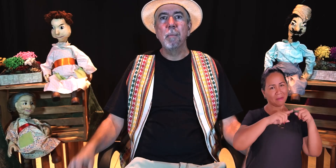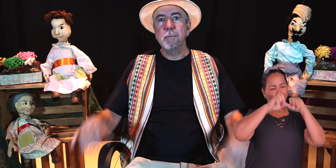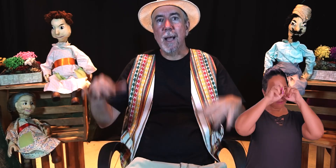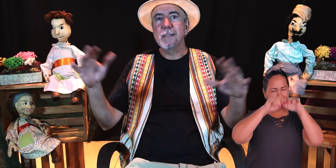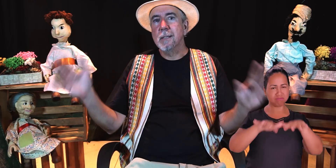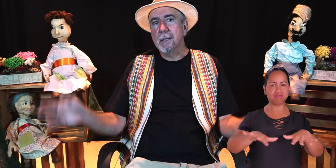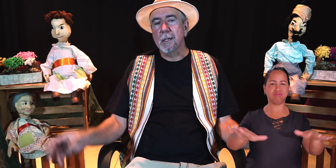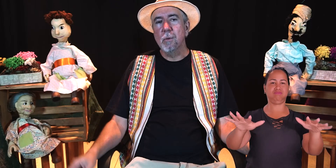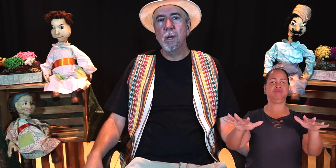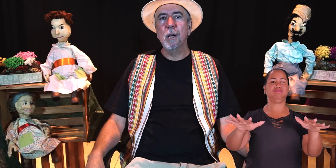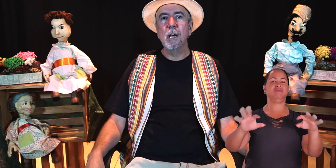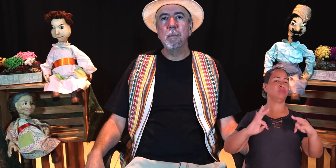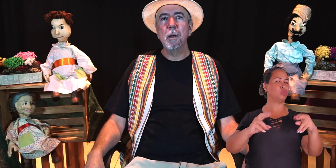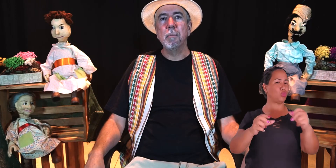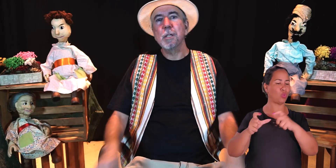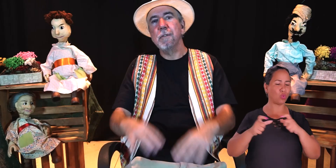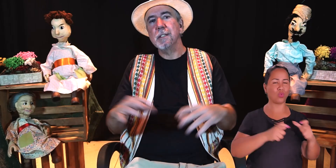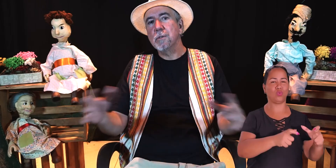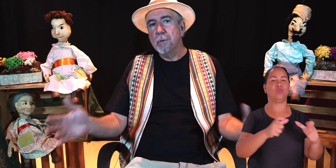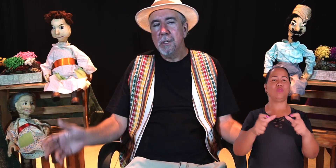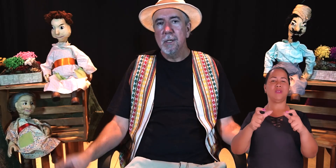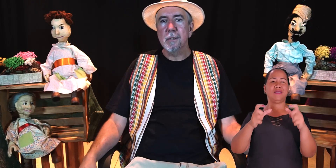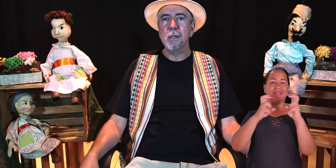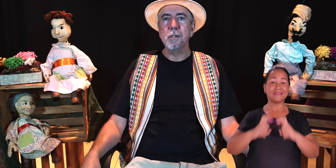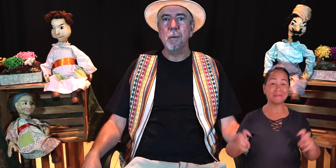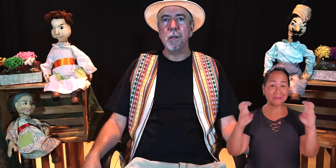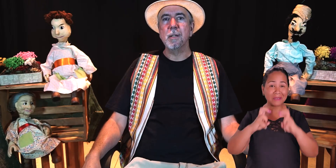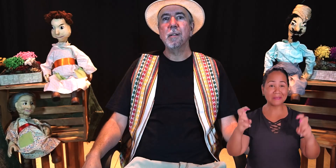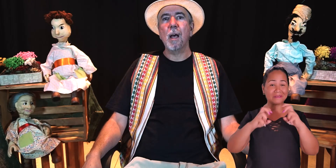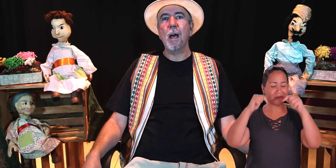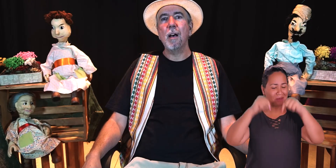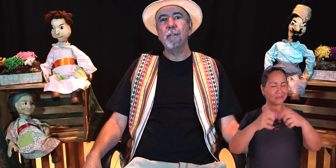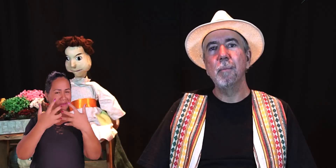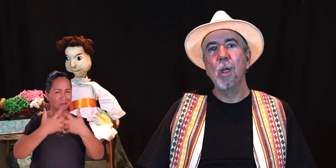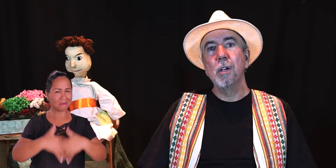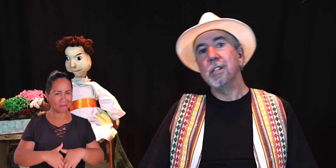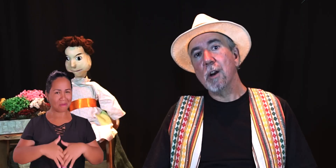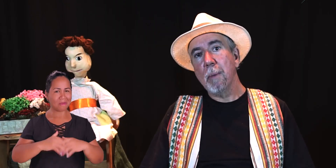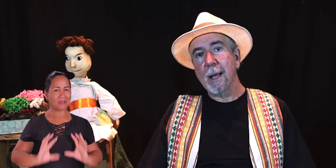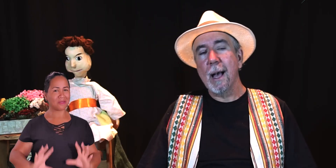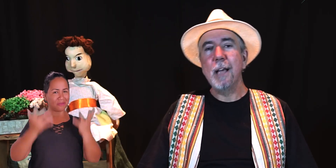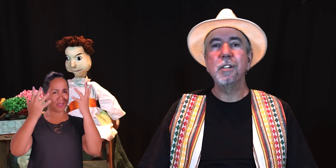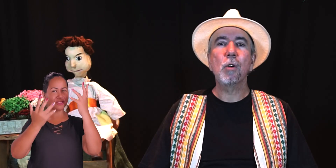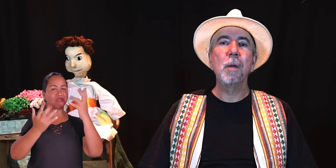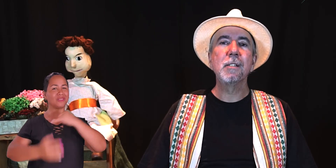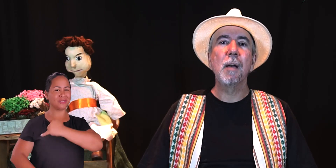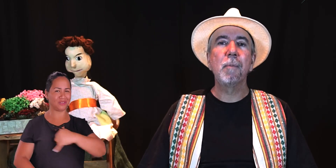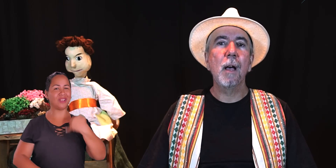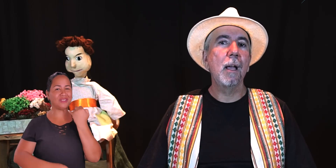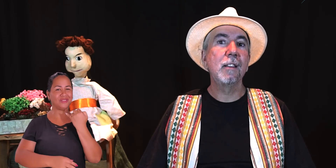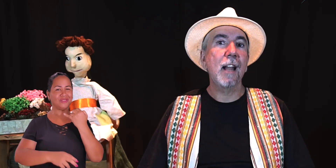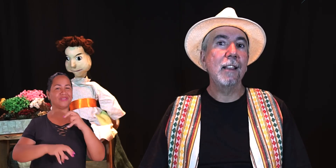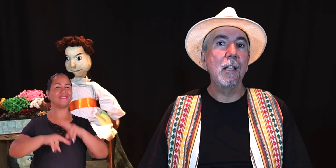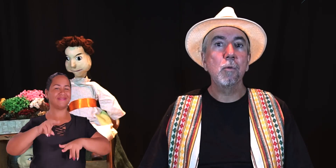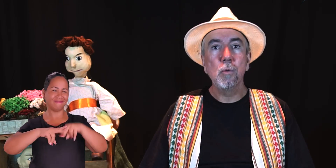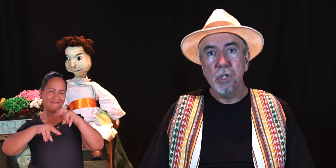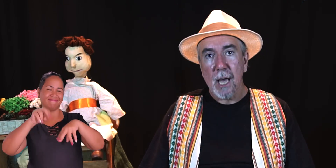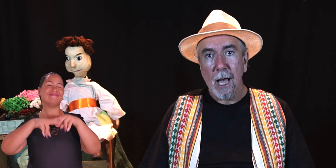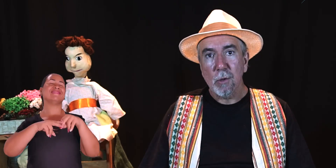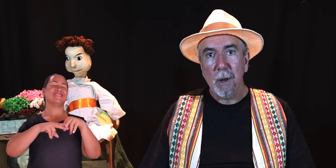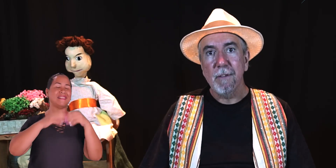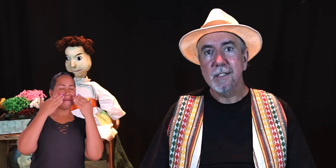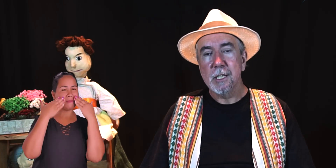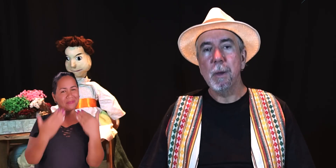né? Para as pracinhas aqui do Gama, nas festas juninas a gente apresentava. Já no Bagagem, já comecei a entrar dentro